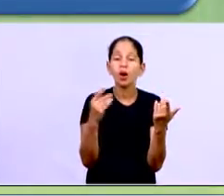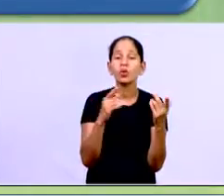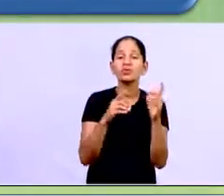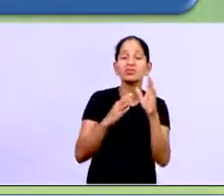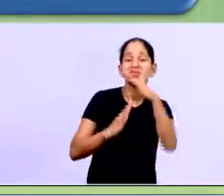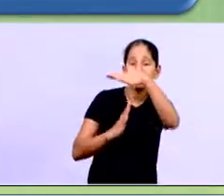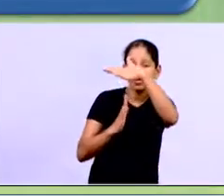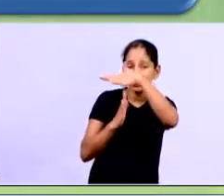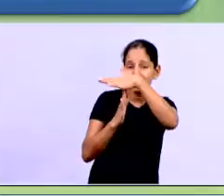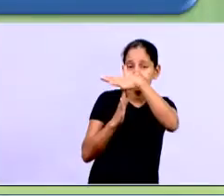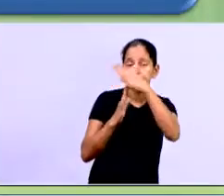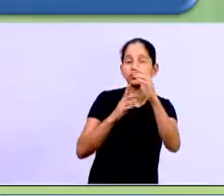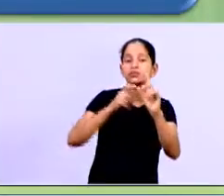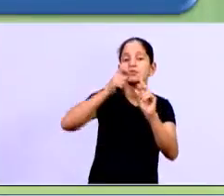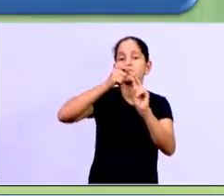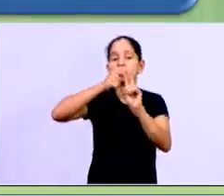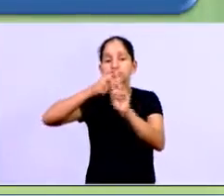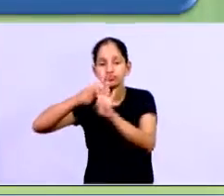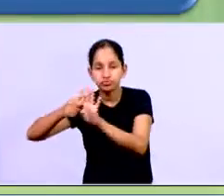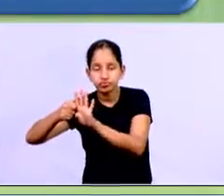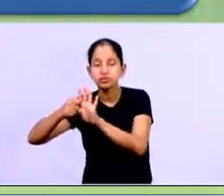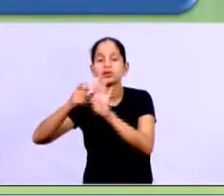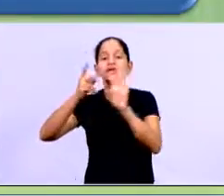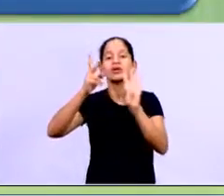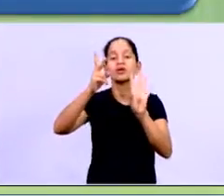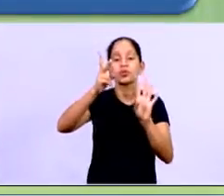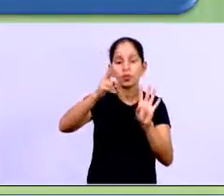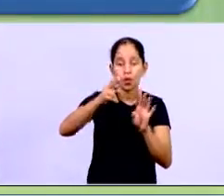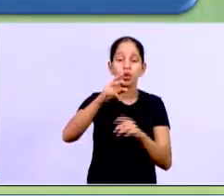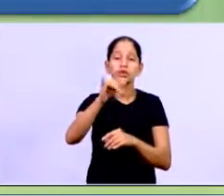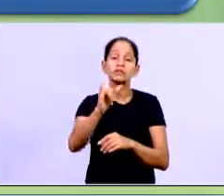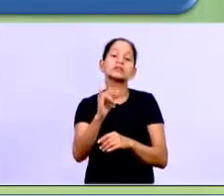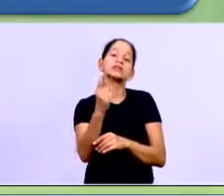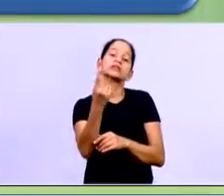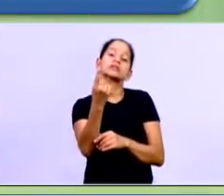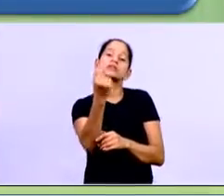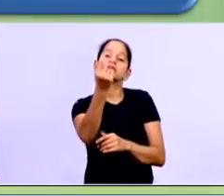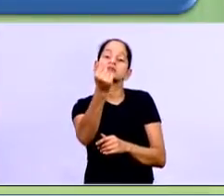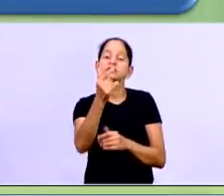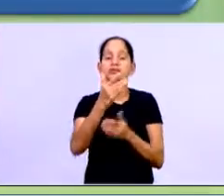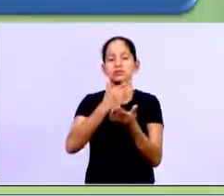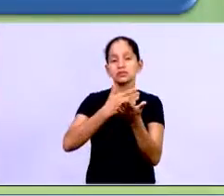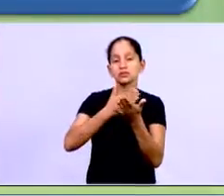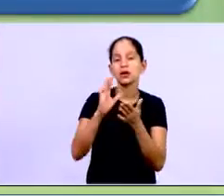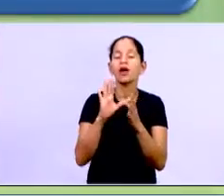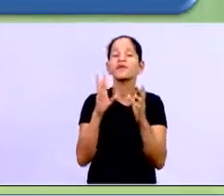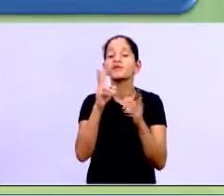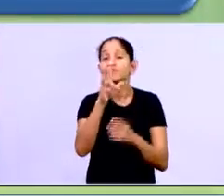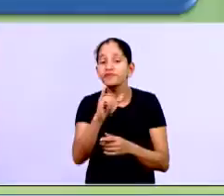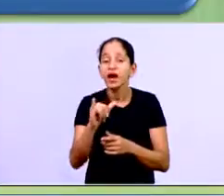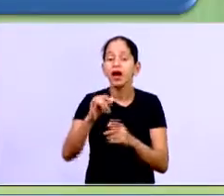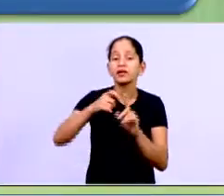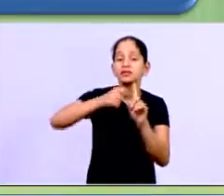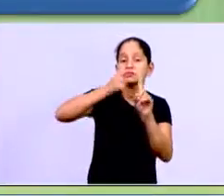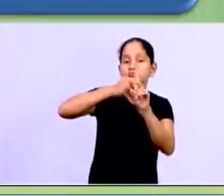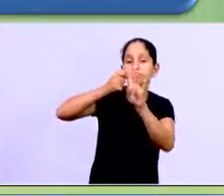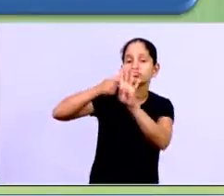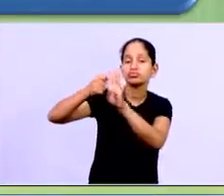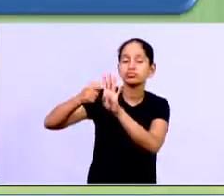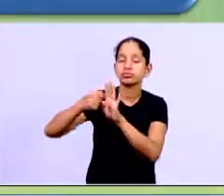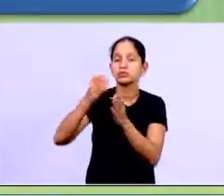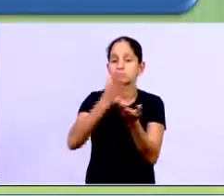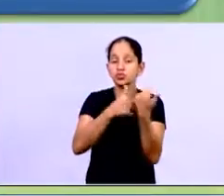períodos. Isso somente será possível se o saldo devedor inicial for dividido pelo número de períodos